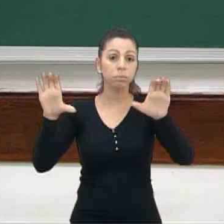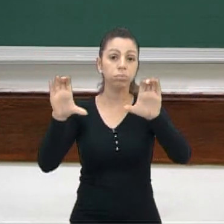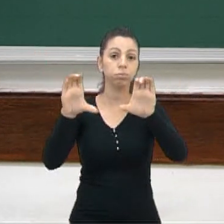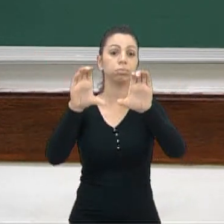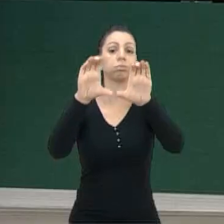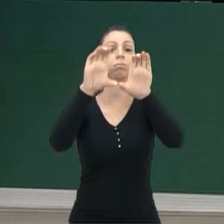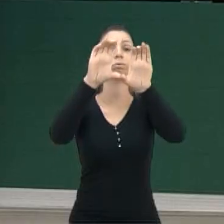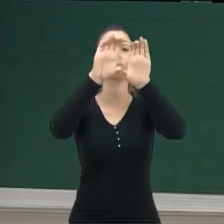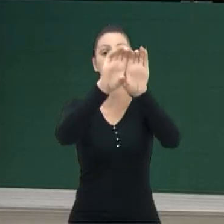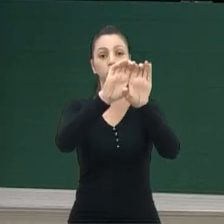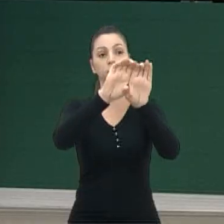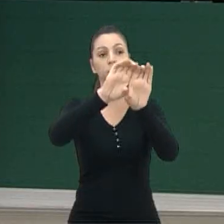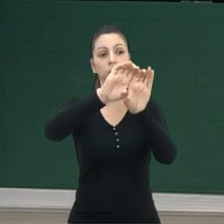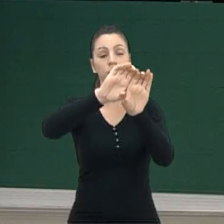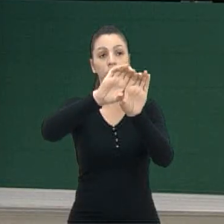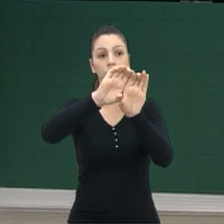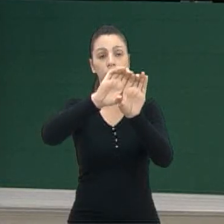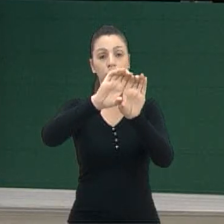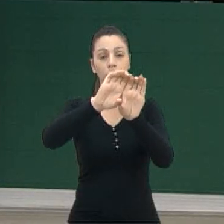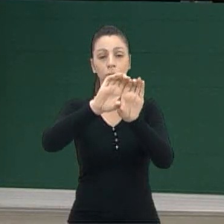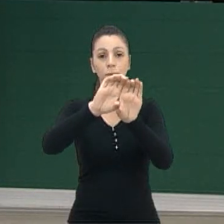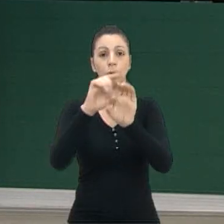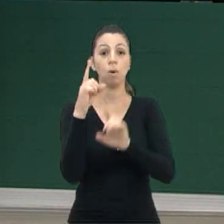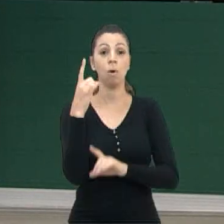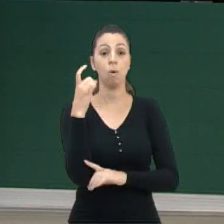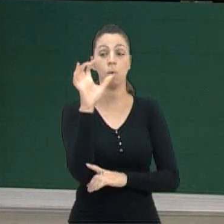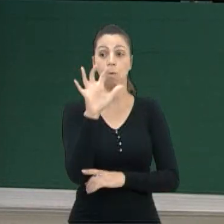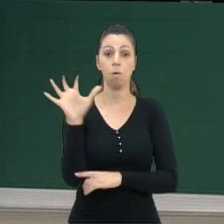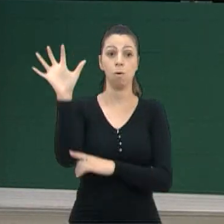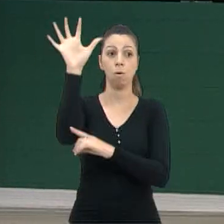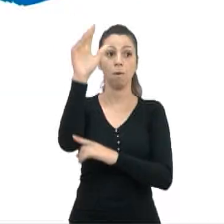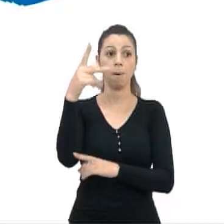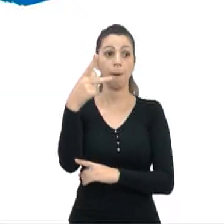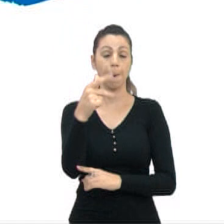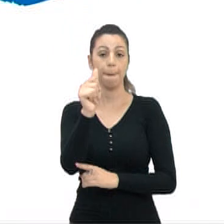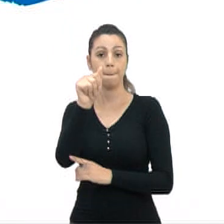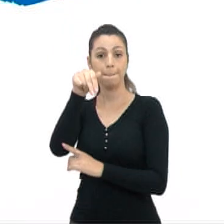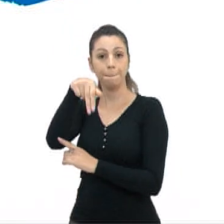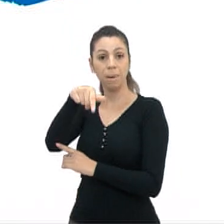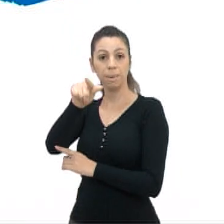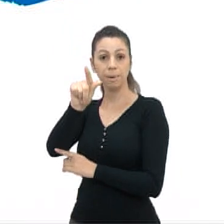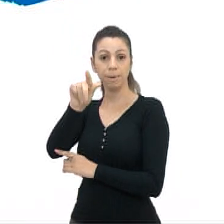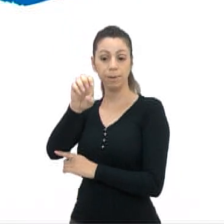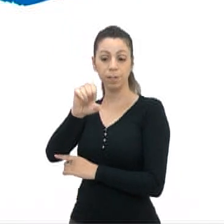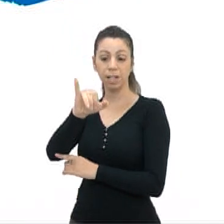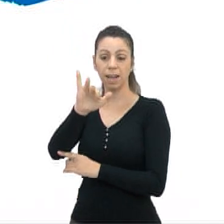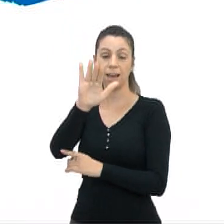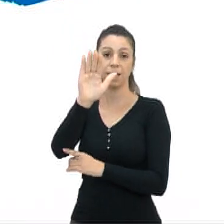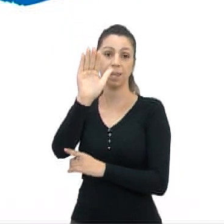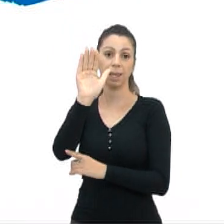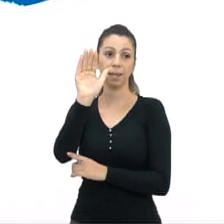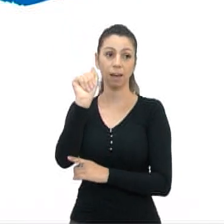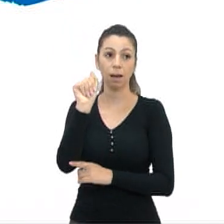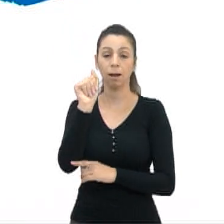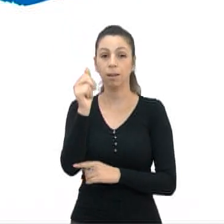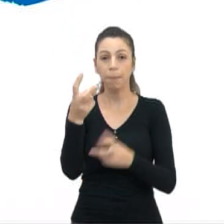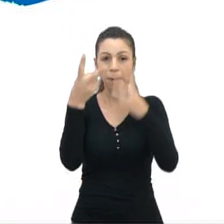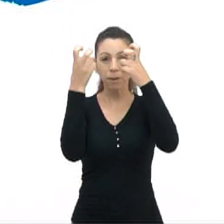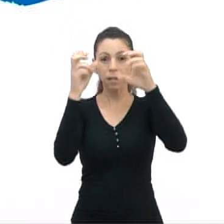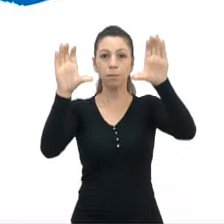anos atrás, formando um único continente, a Pangeia. Veja, os continentes todos